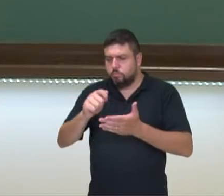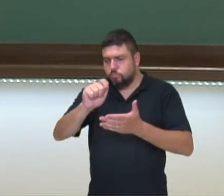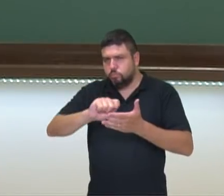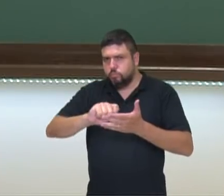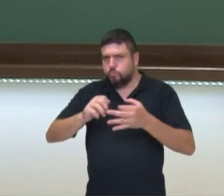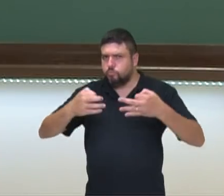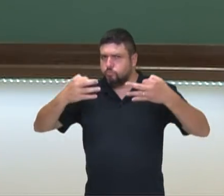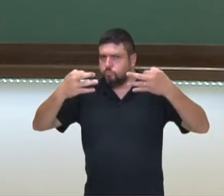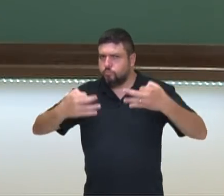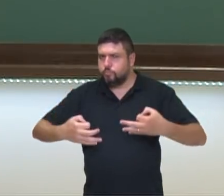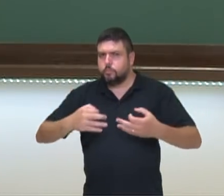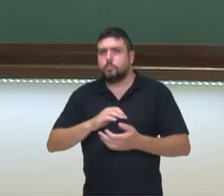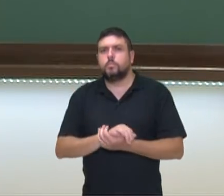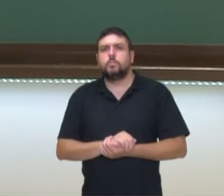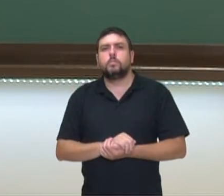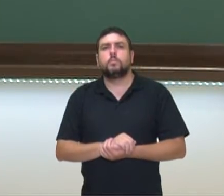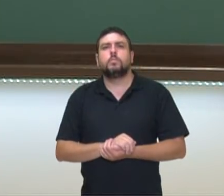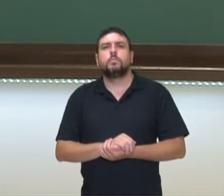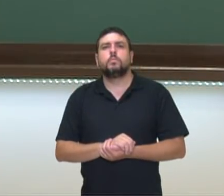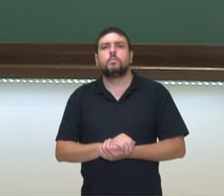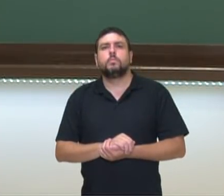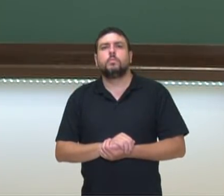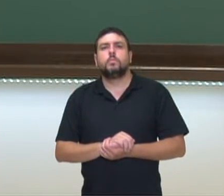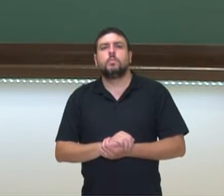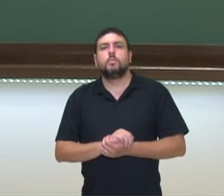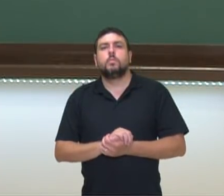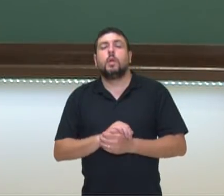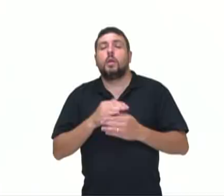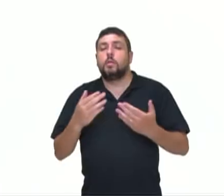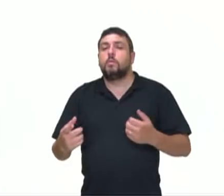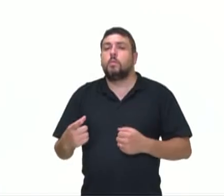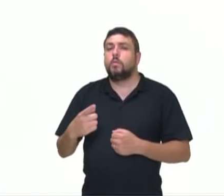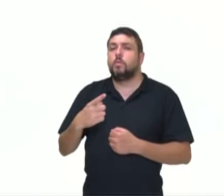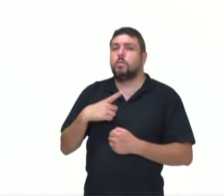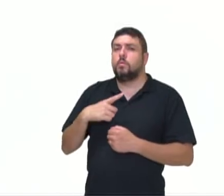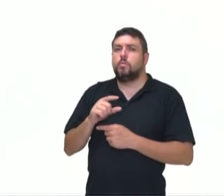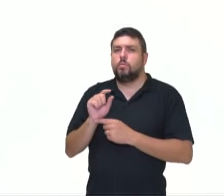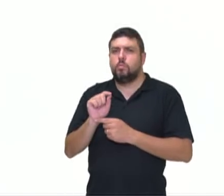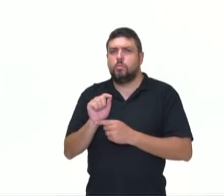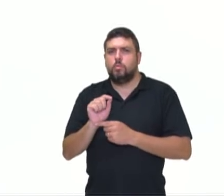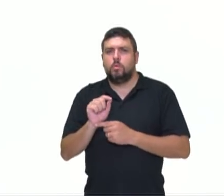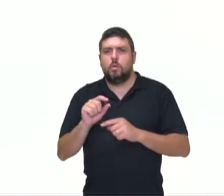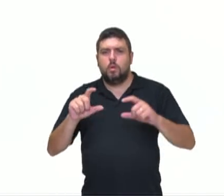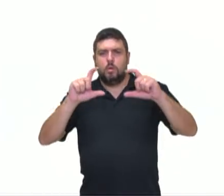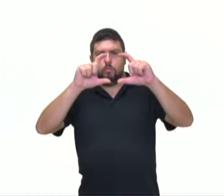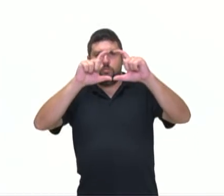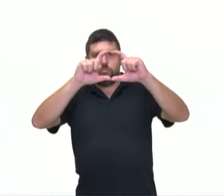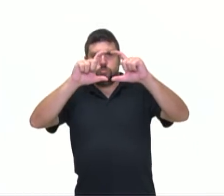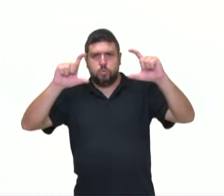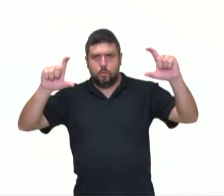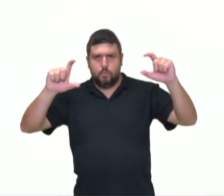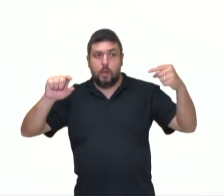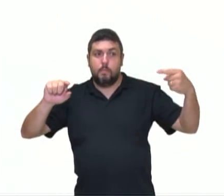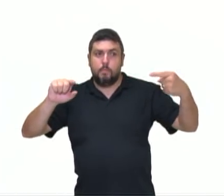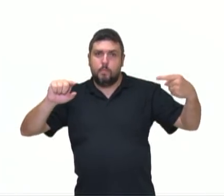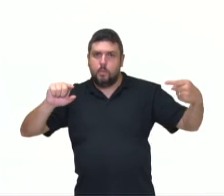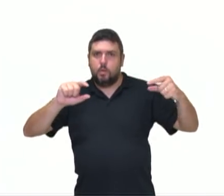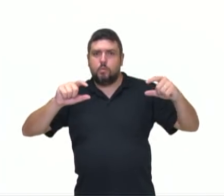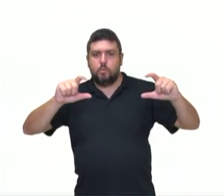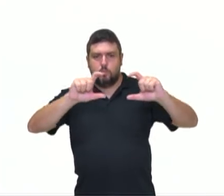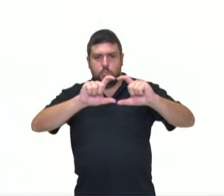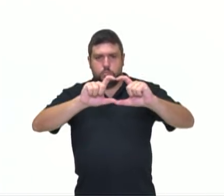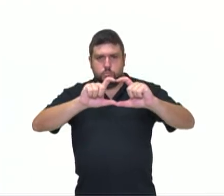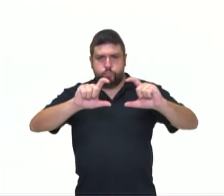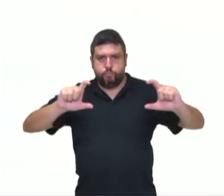organizado. Então, vamos lá. Pela relação fundamental, eu tenho que o minuendo menos o subtraindo é igual à diferença. e